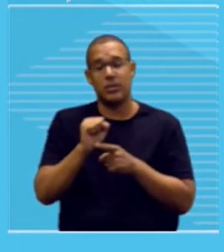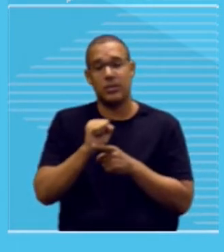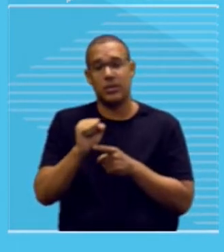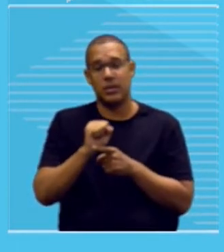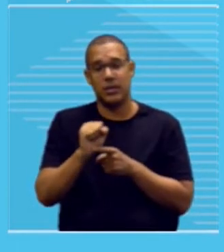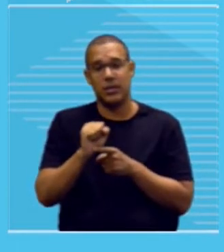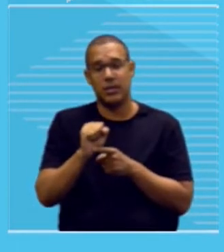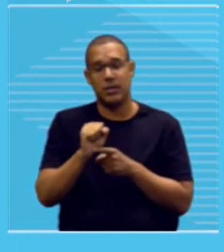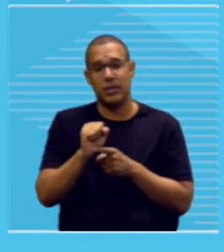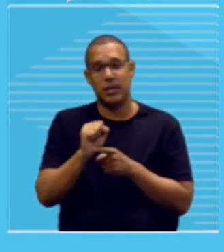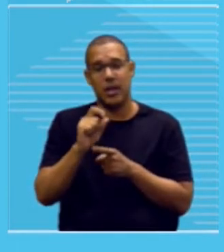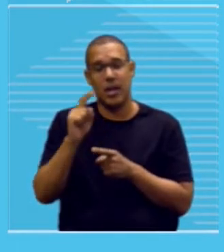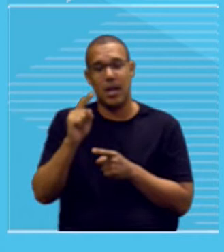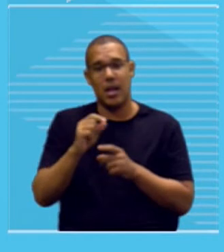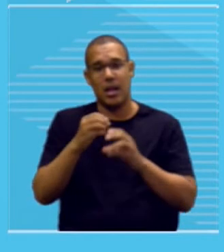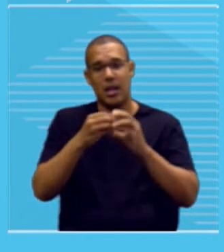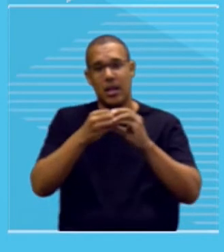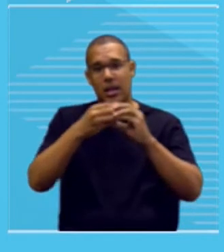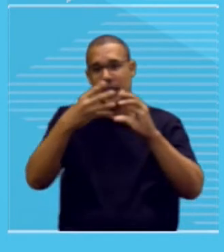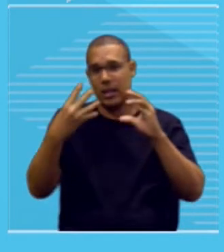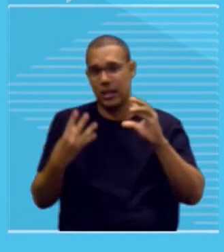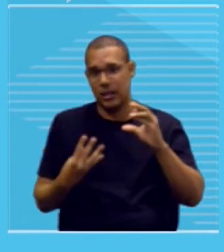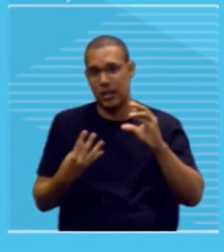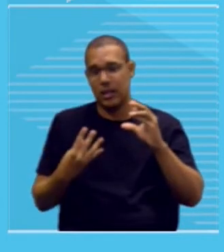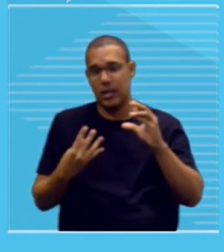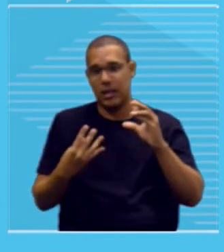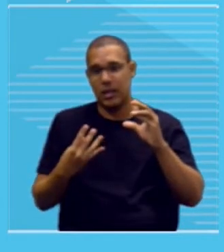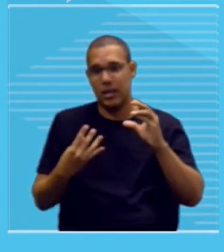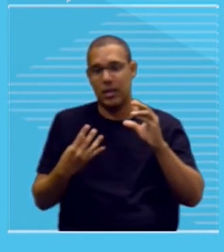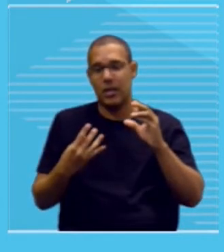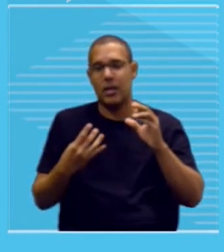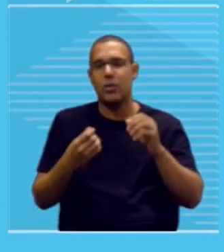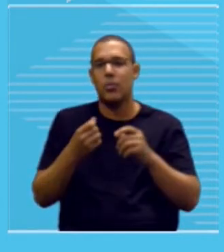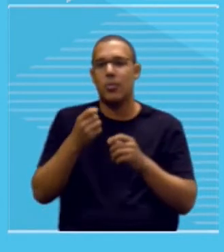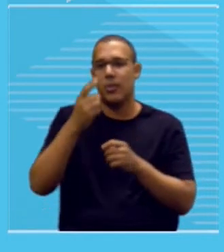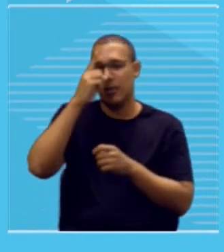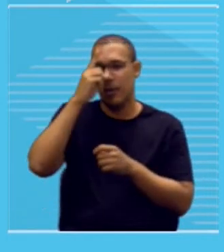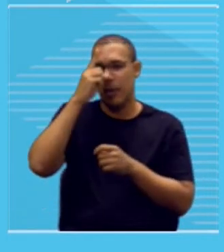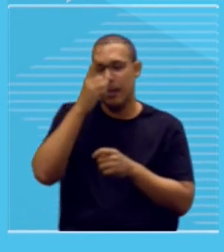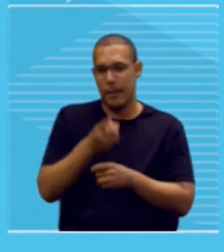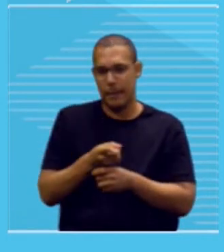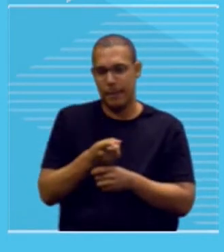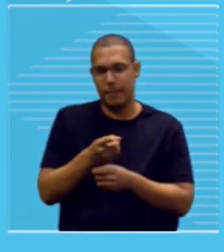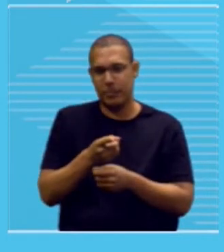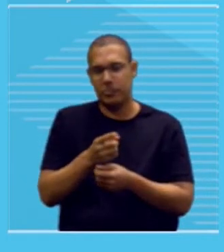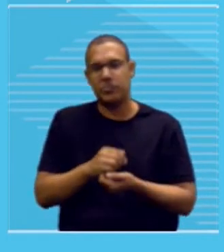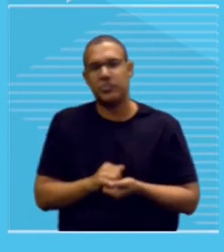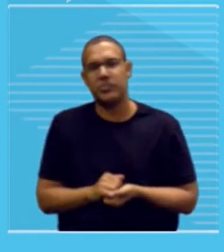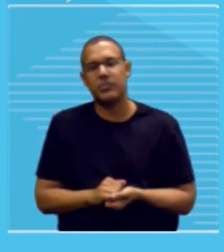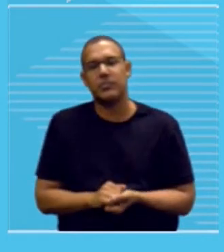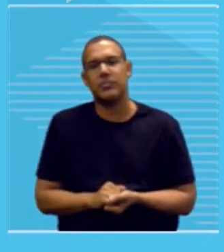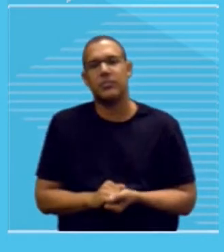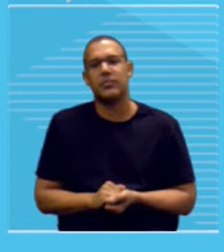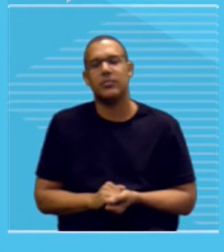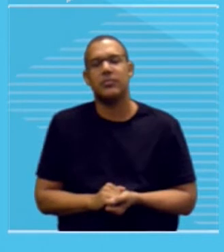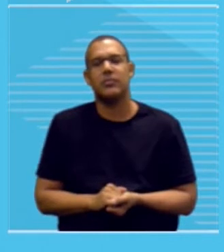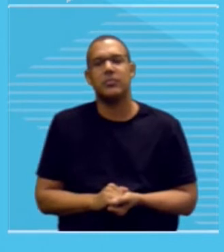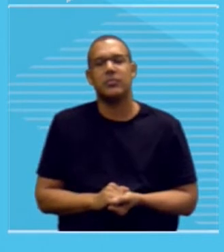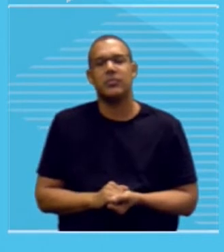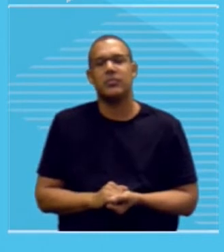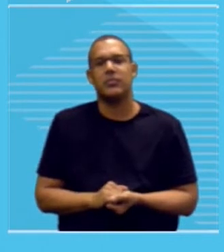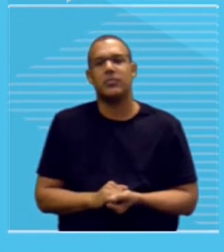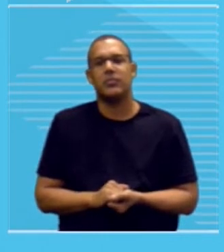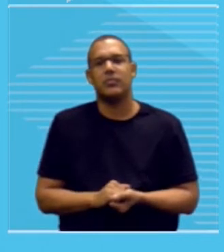vez característica do modo imperativo tá bom gente modo imperativo tá te dando uma